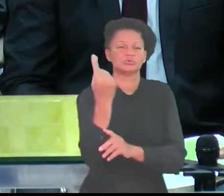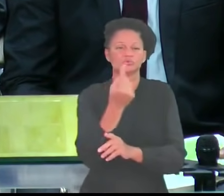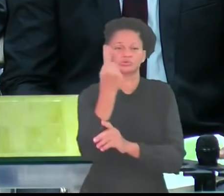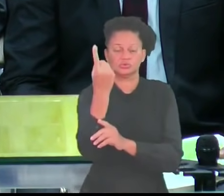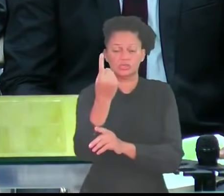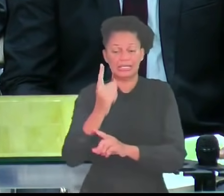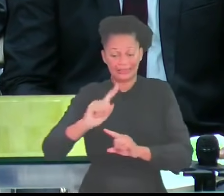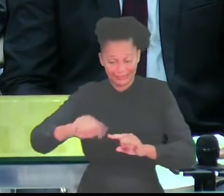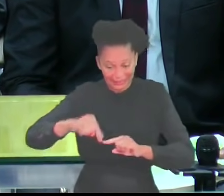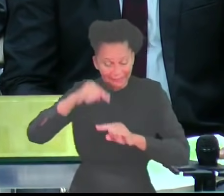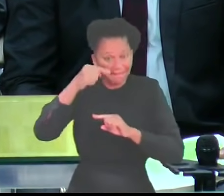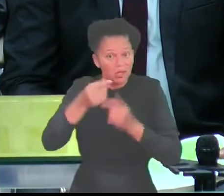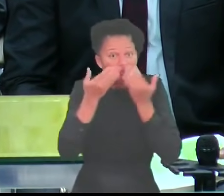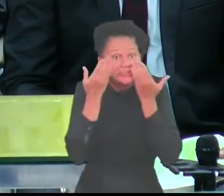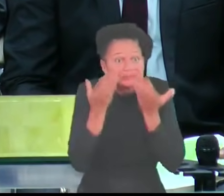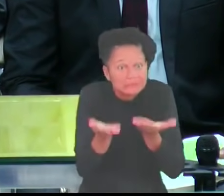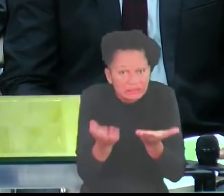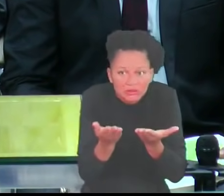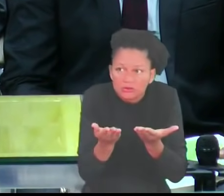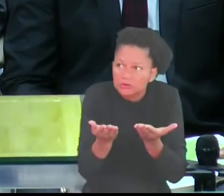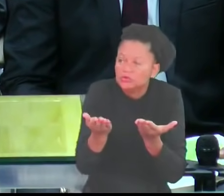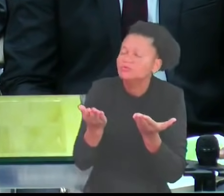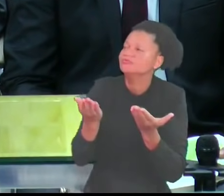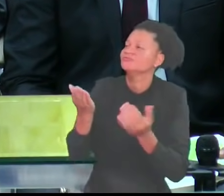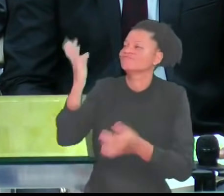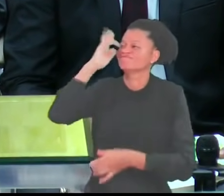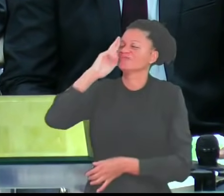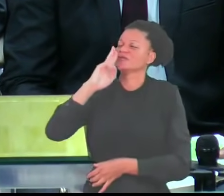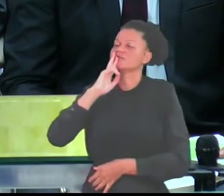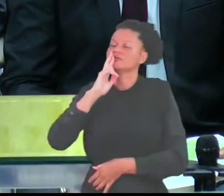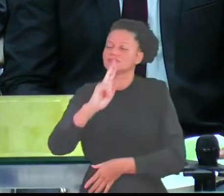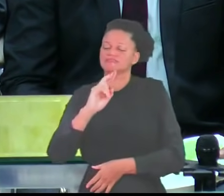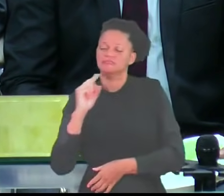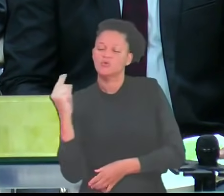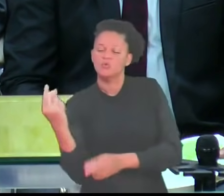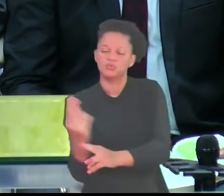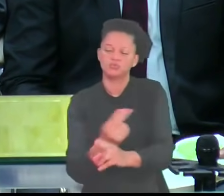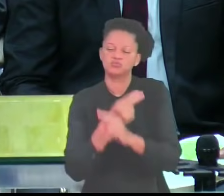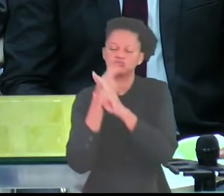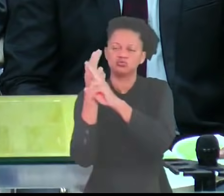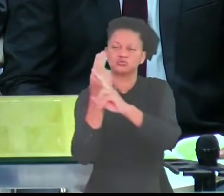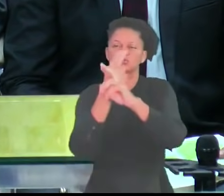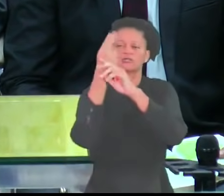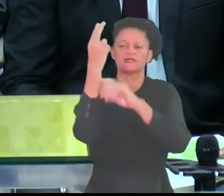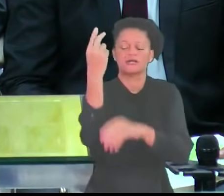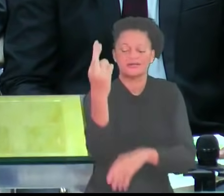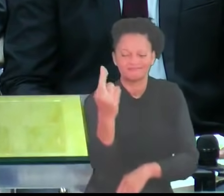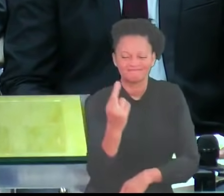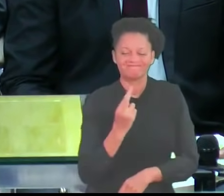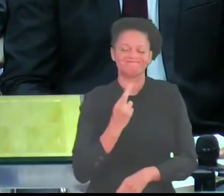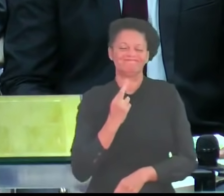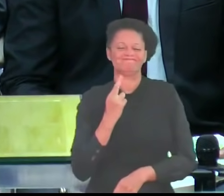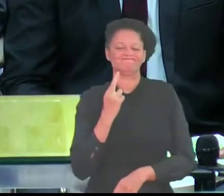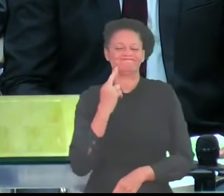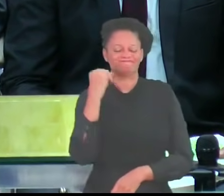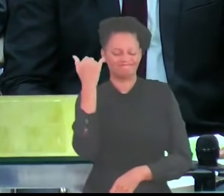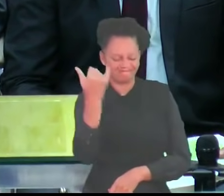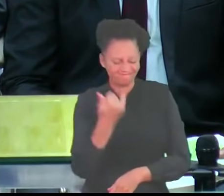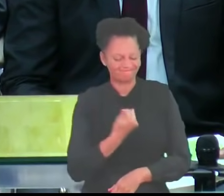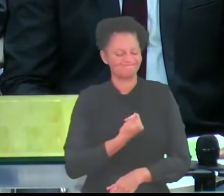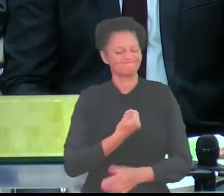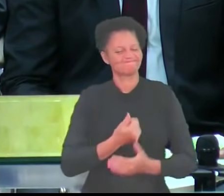Depois disso o Senhor respondeu a Jó de dentro do... redemoinho. De dentro do... redemoinho.